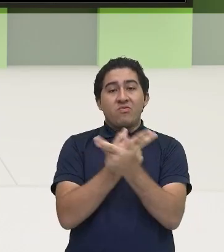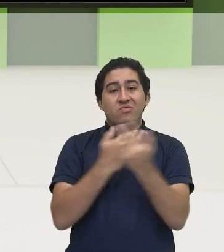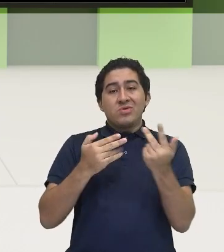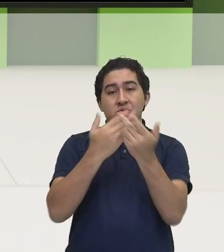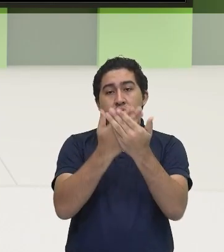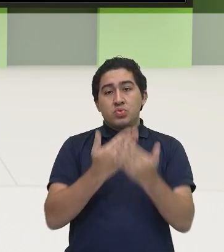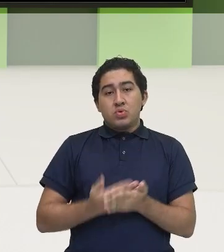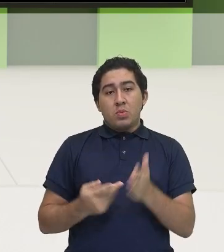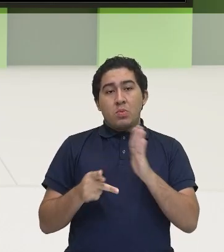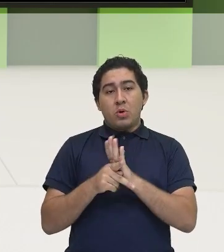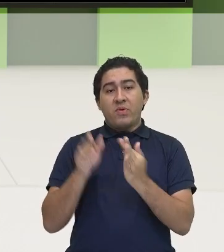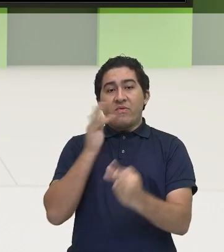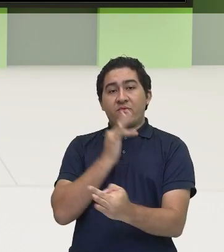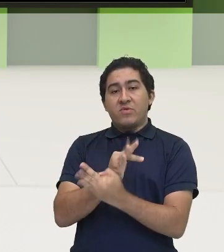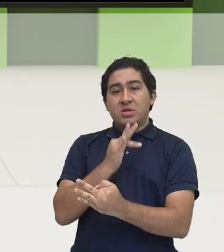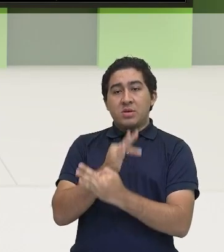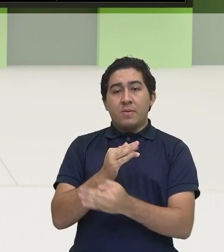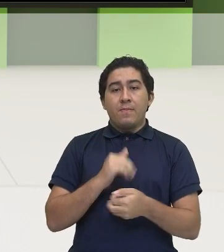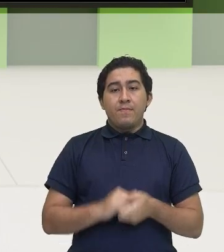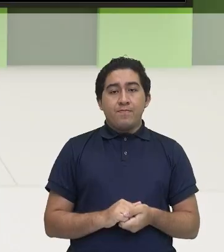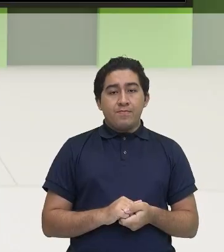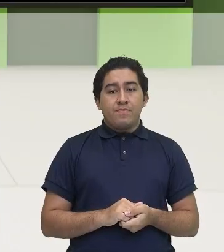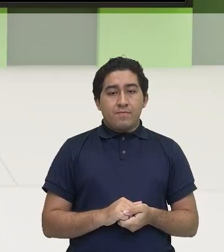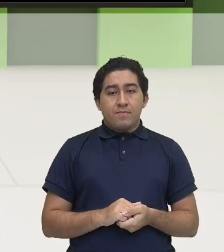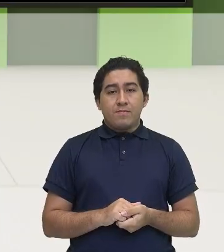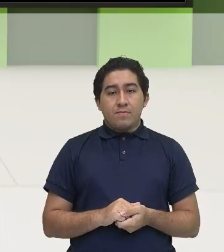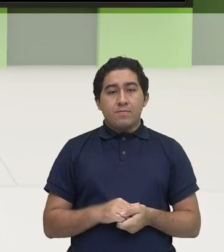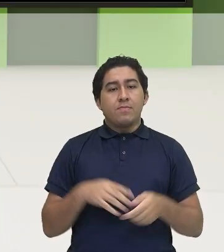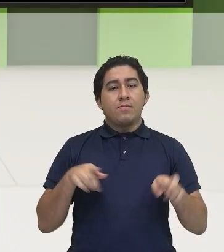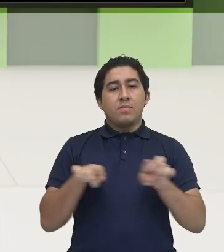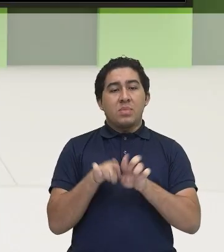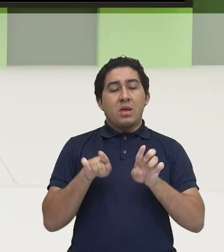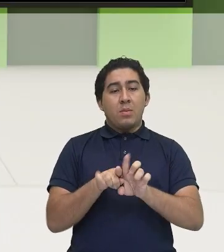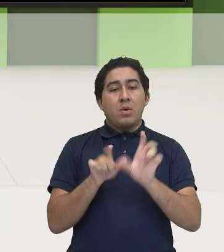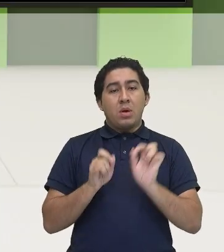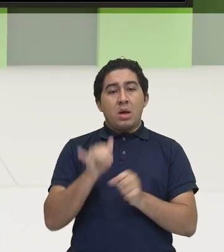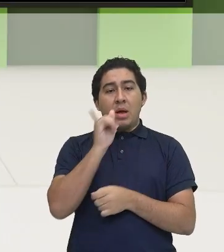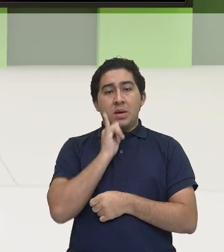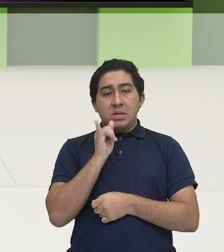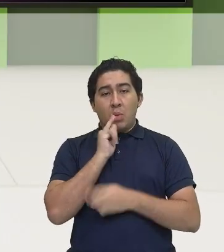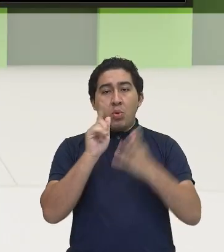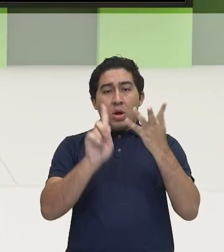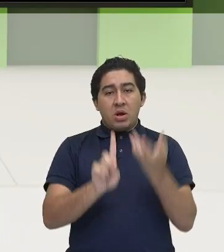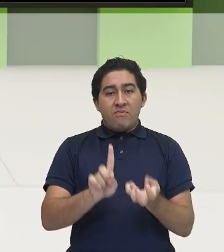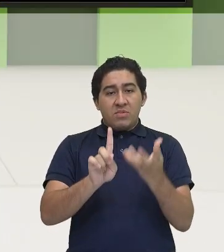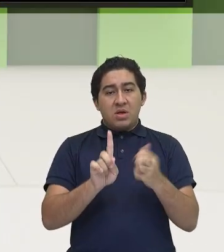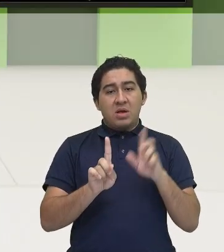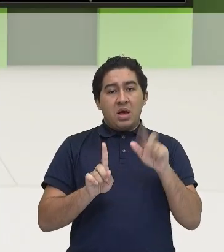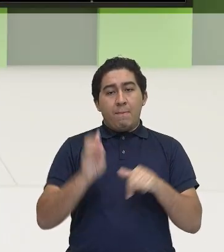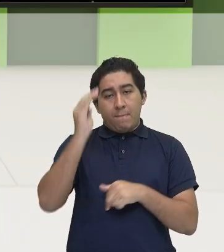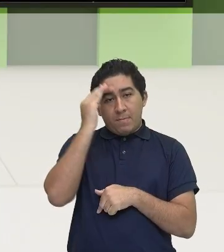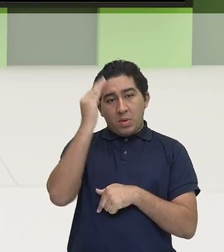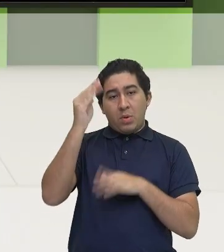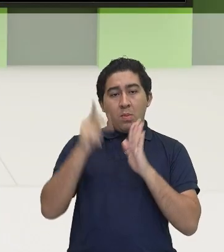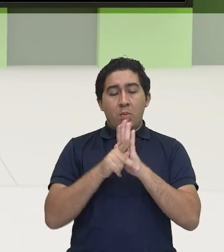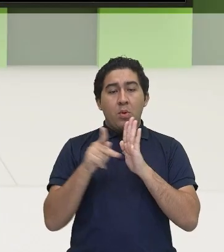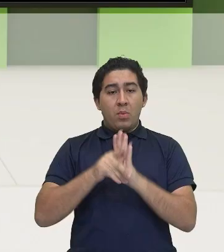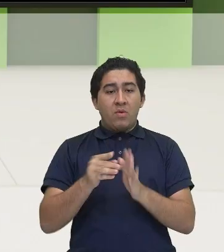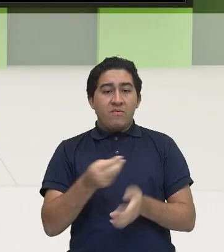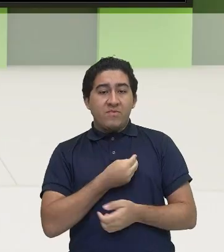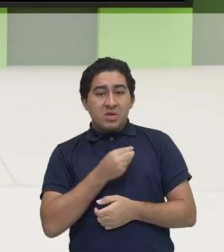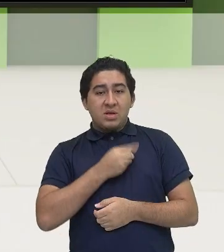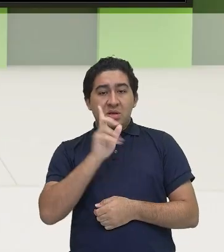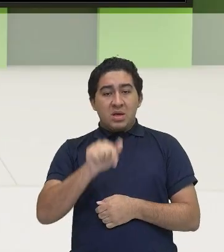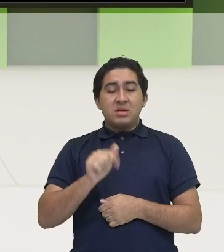da física. E, nesse caso, por exemplo, a gravidade, que é a maior parte da vida